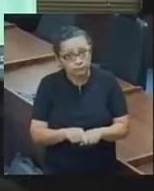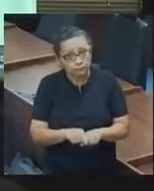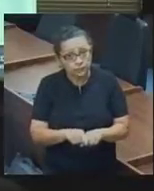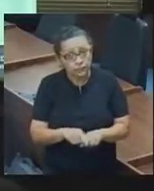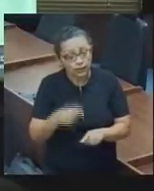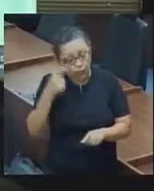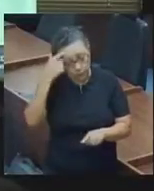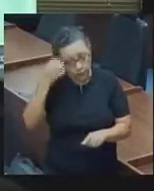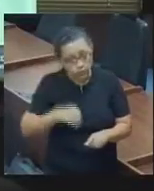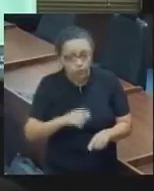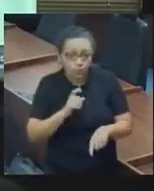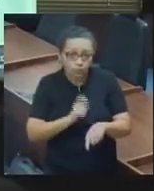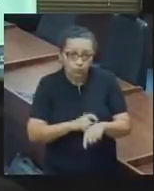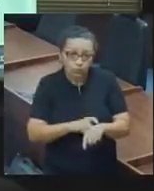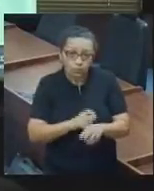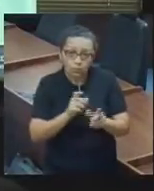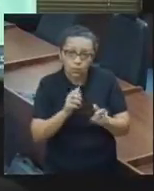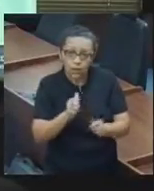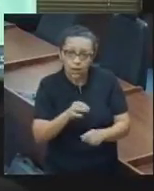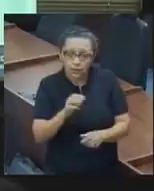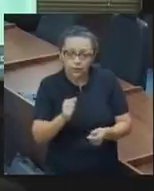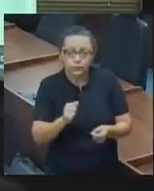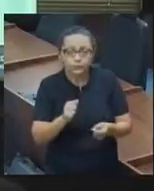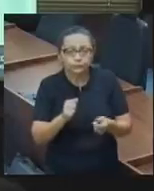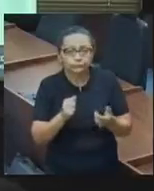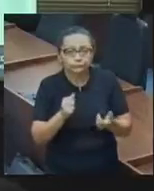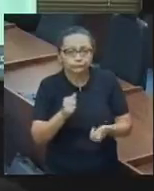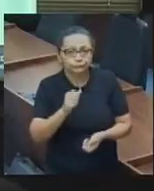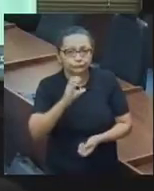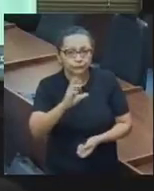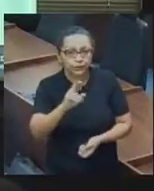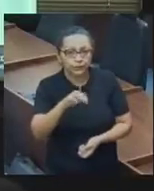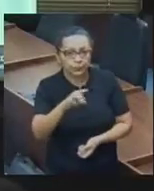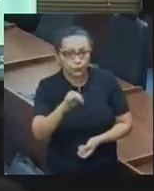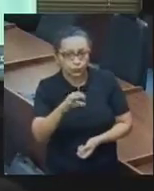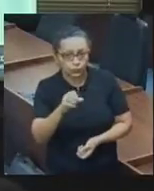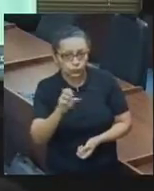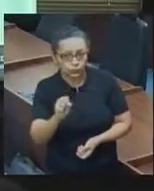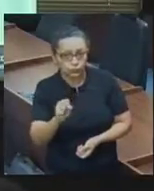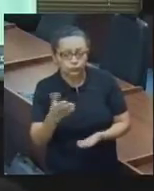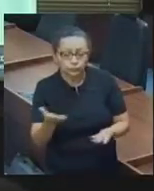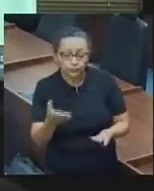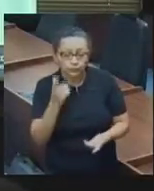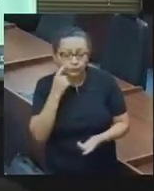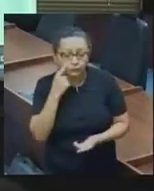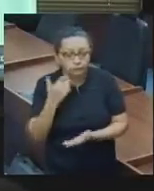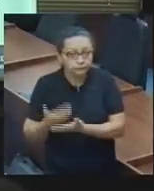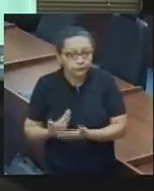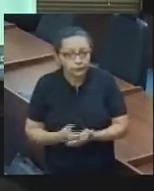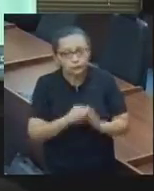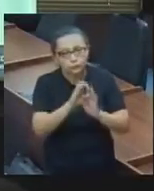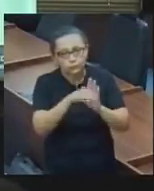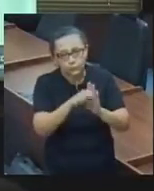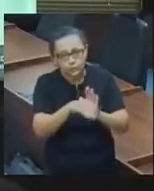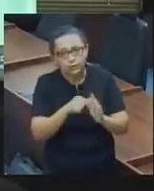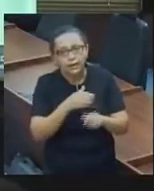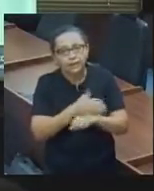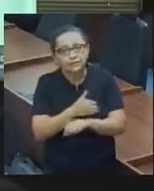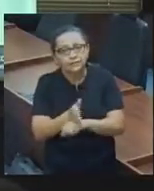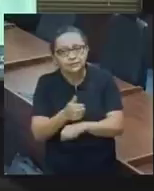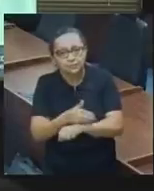criminoso é então vamos lá vamos estudar esses conceitos na acessibilidade